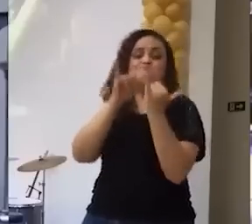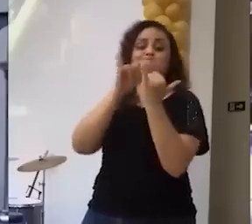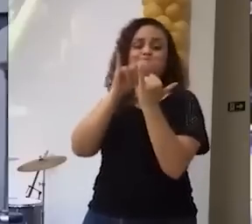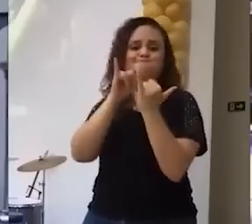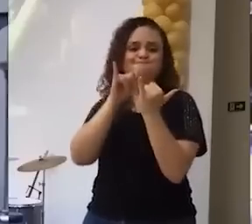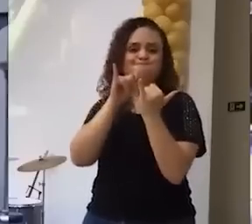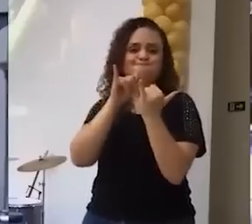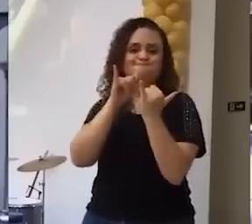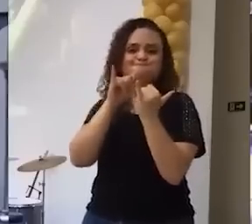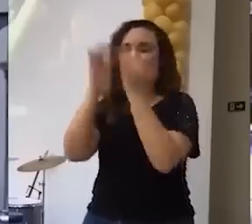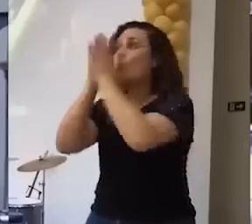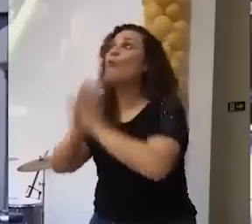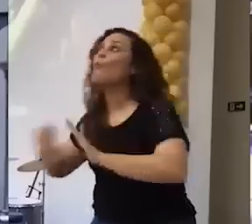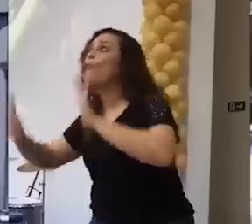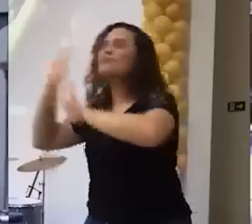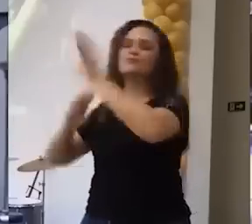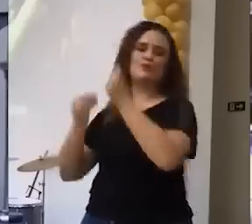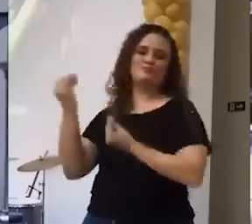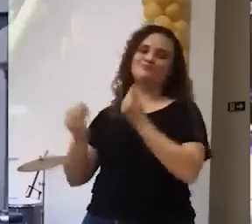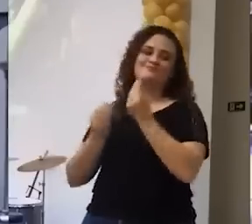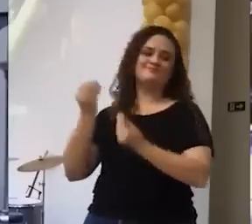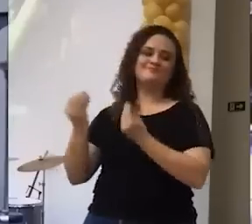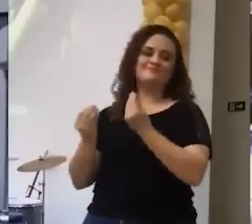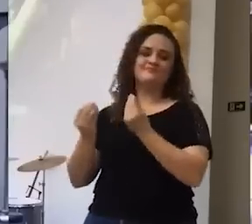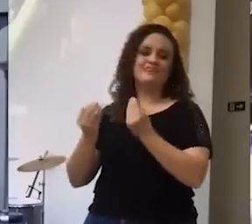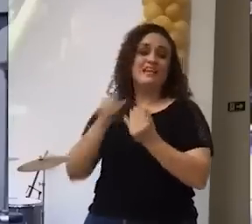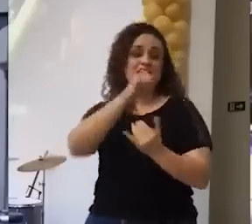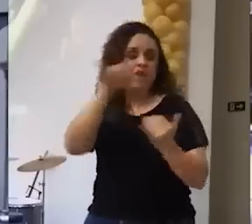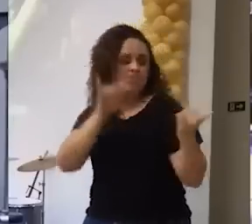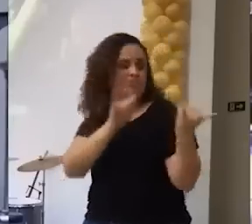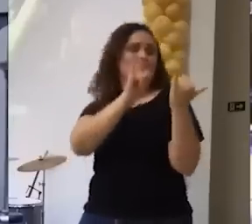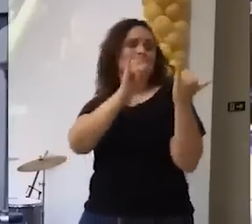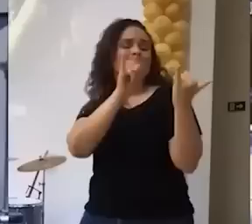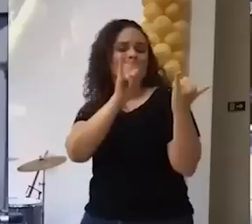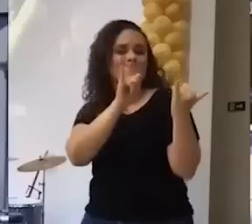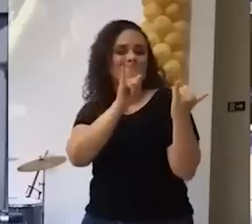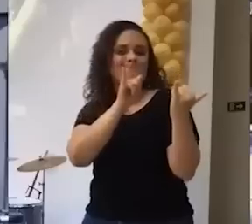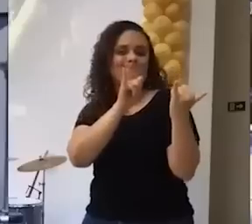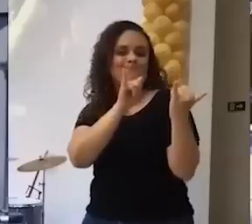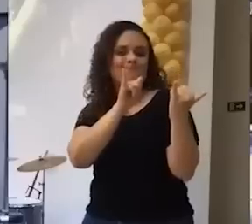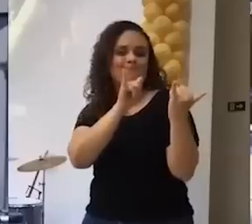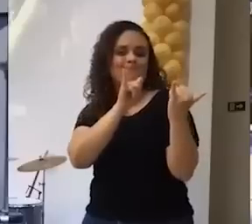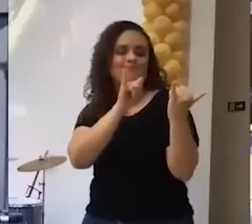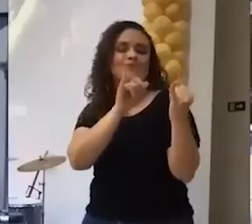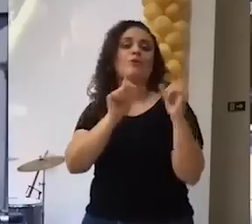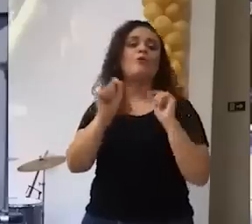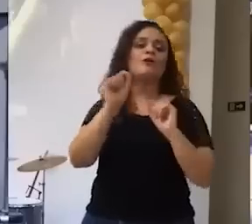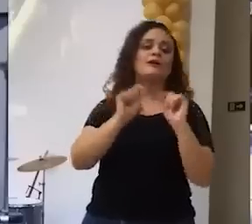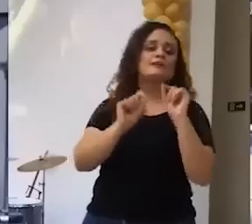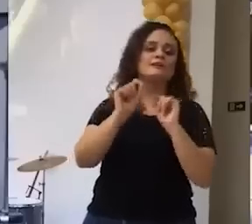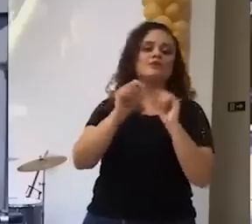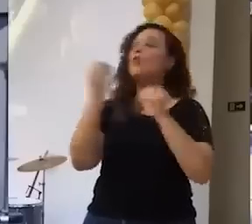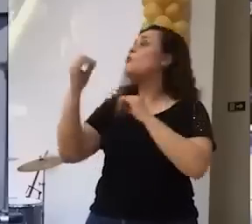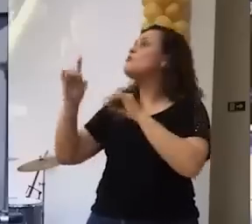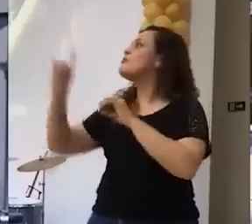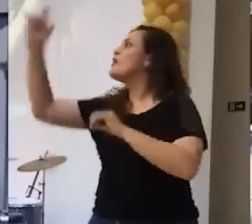Deus. Se você não perdoa, você não pode ser perdoado.